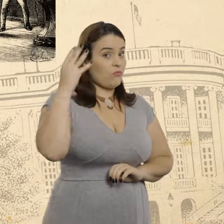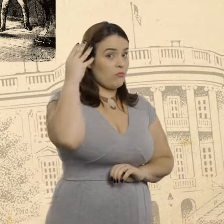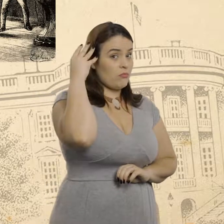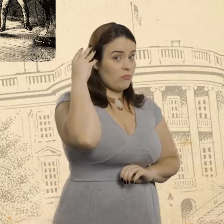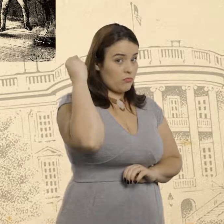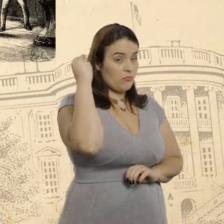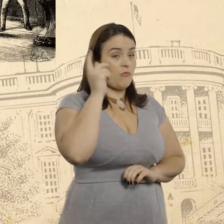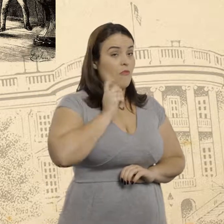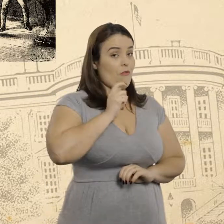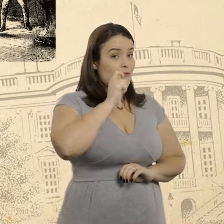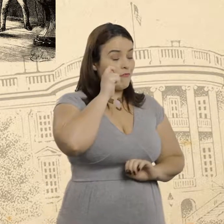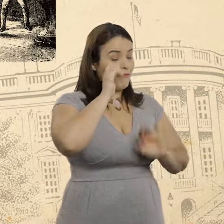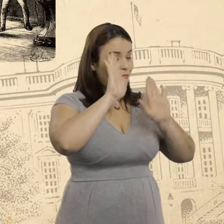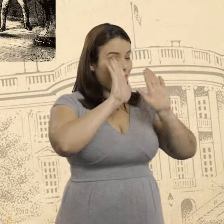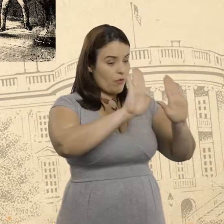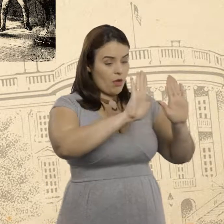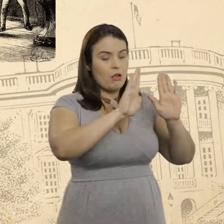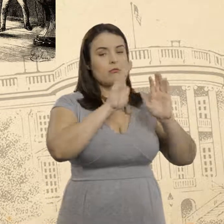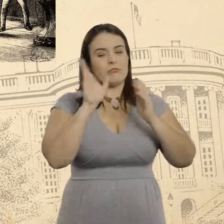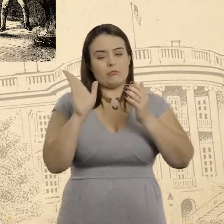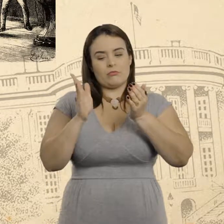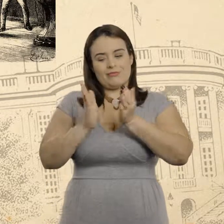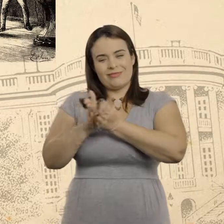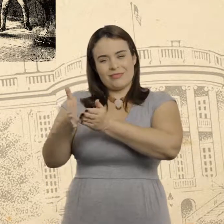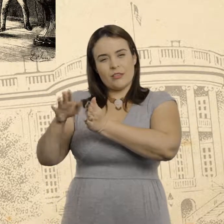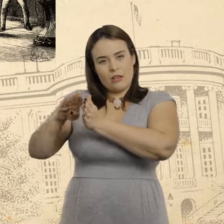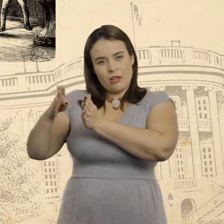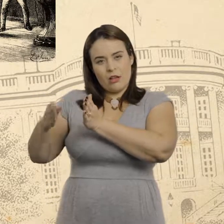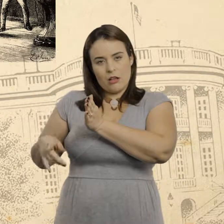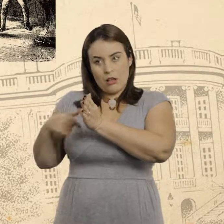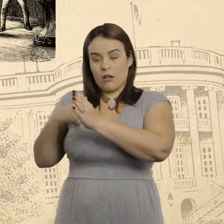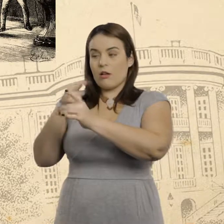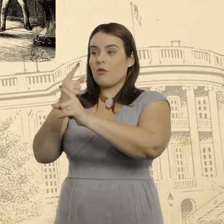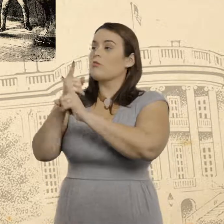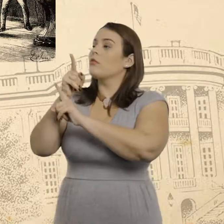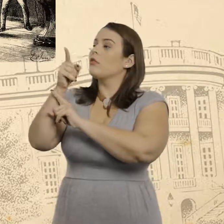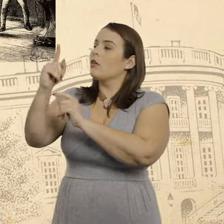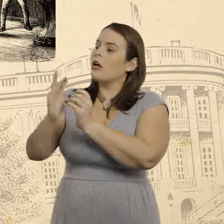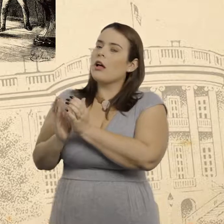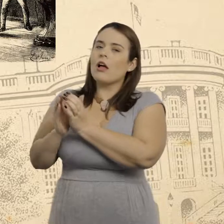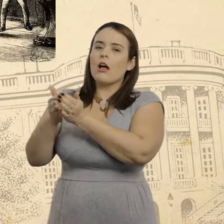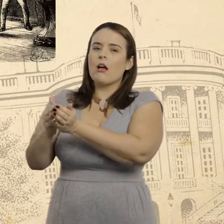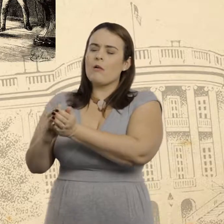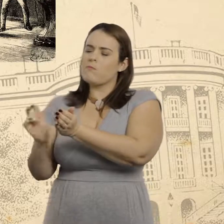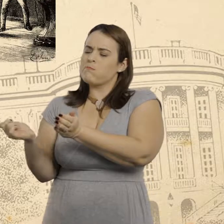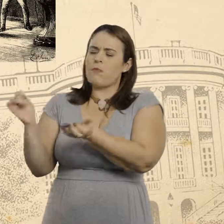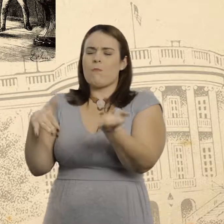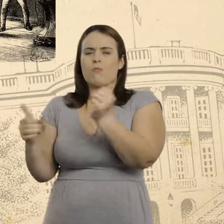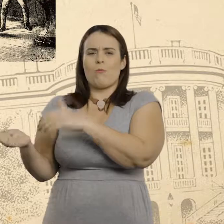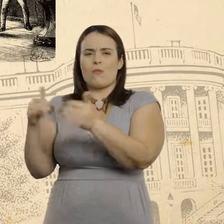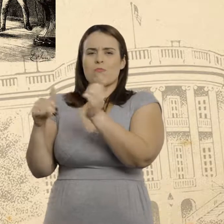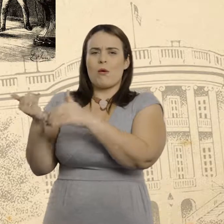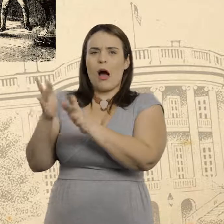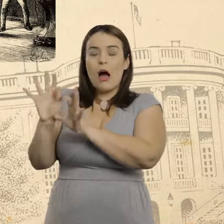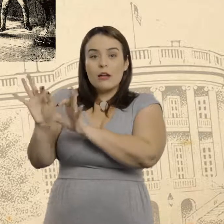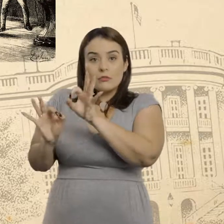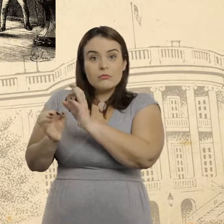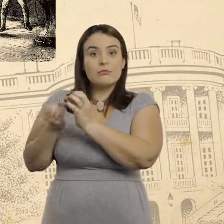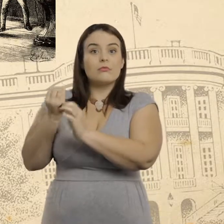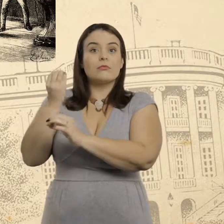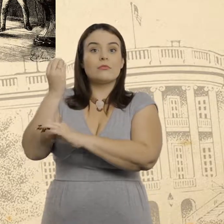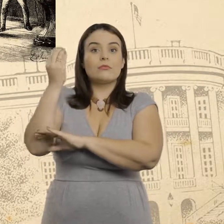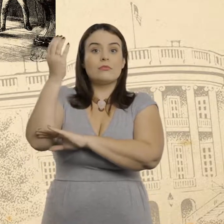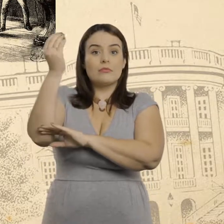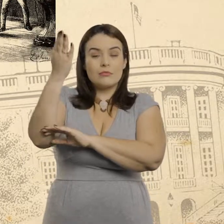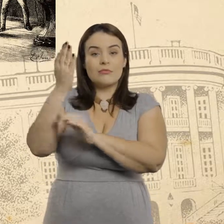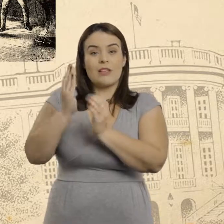Fix e Passepartout no hotel e voltou para o cais. O Sr. Fogg encontrou um navio de carga se preparando para viajar.